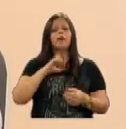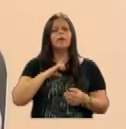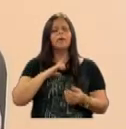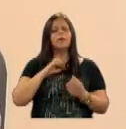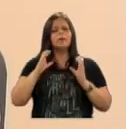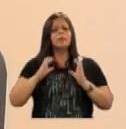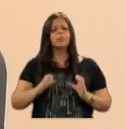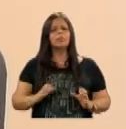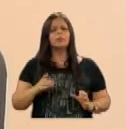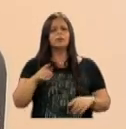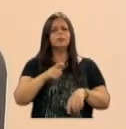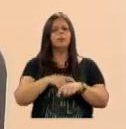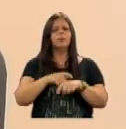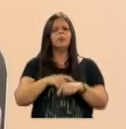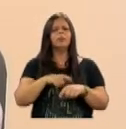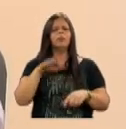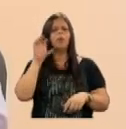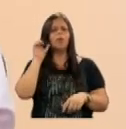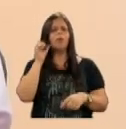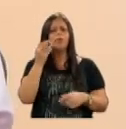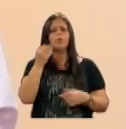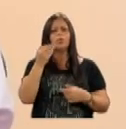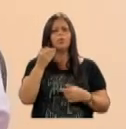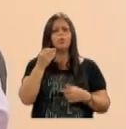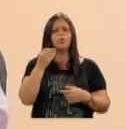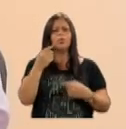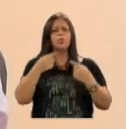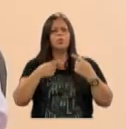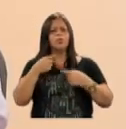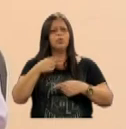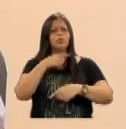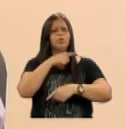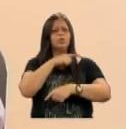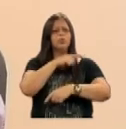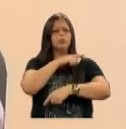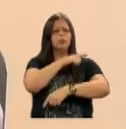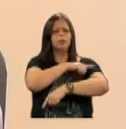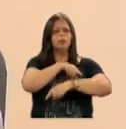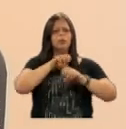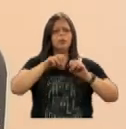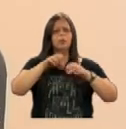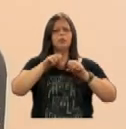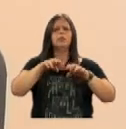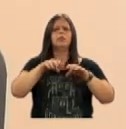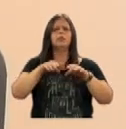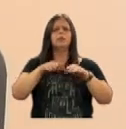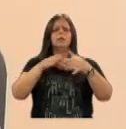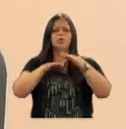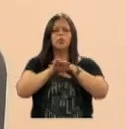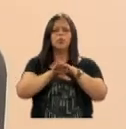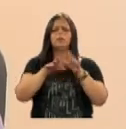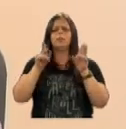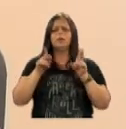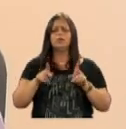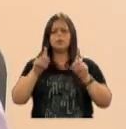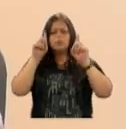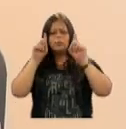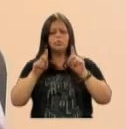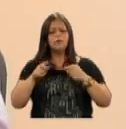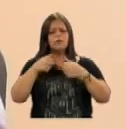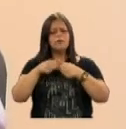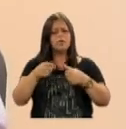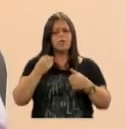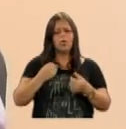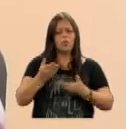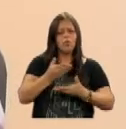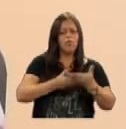posicionado neste momento em que a gente ouve muita discussão sobre educação inclusiva é sobre as pessoas com deficiência estarem no convívio